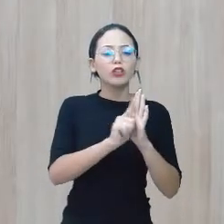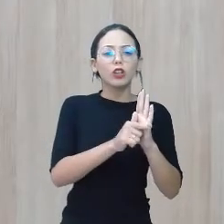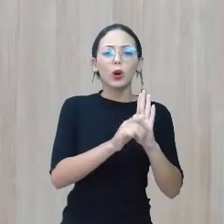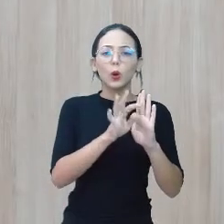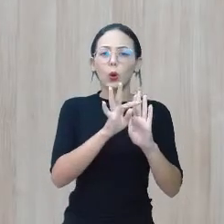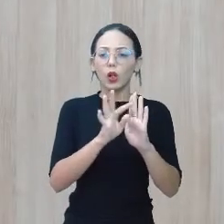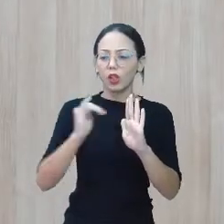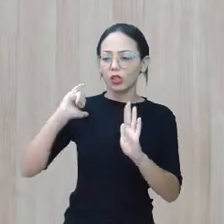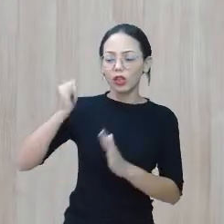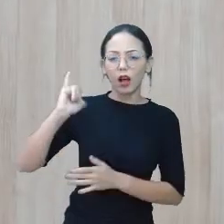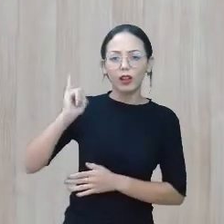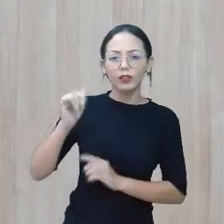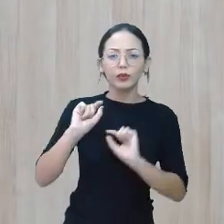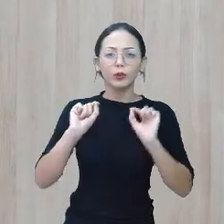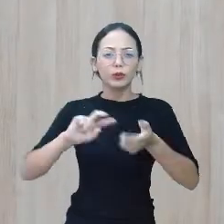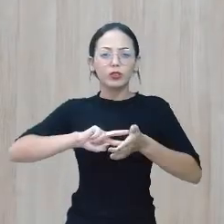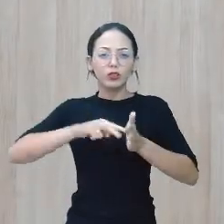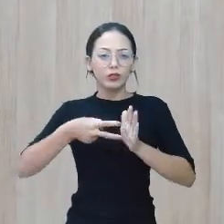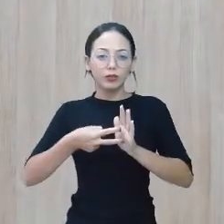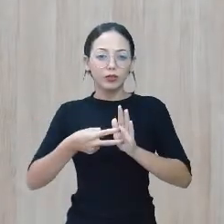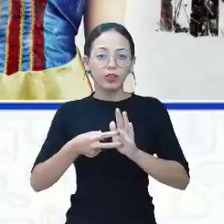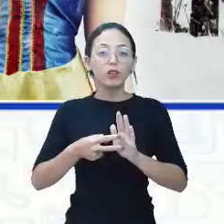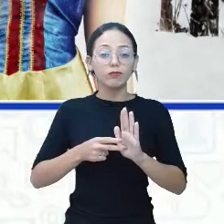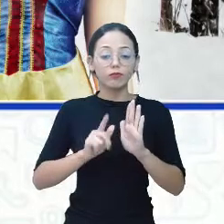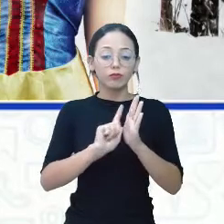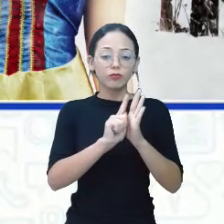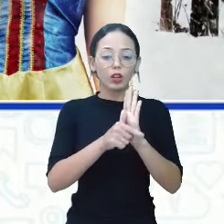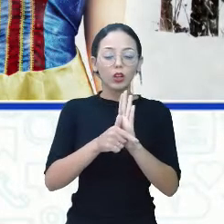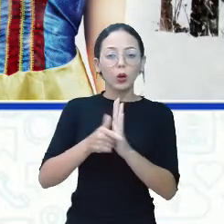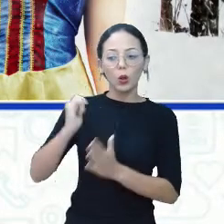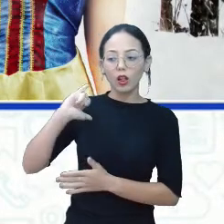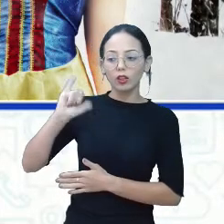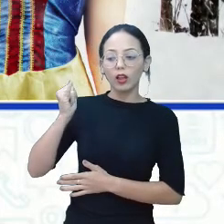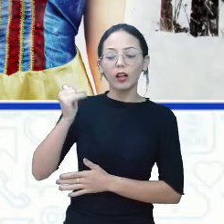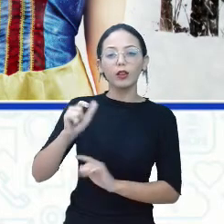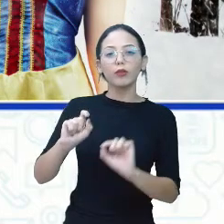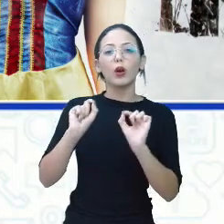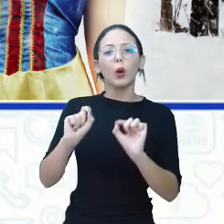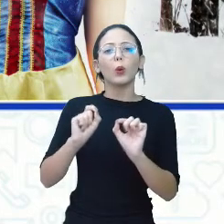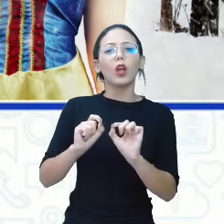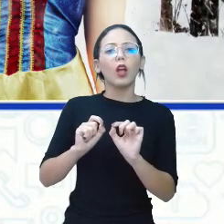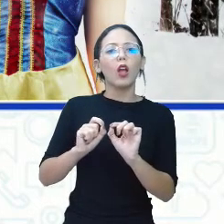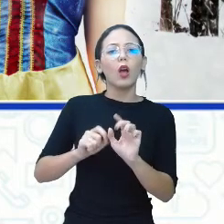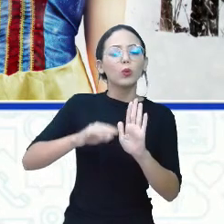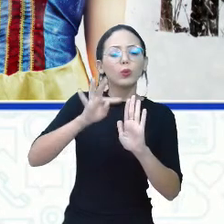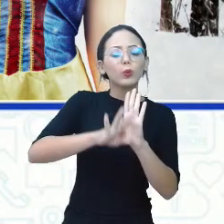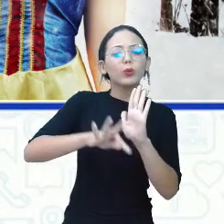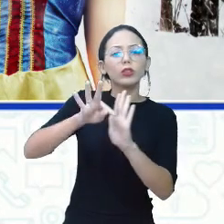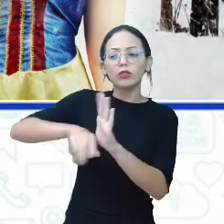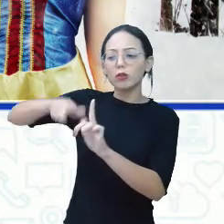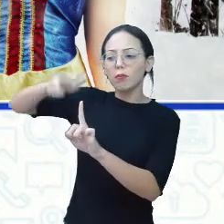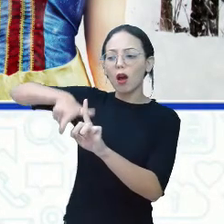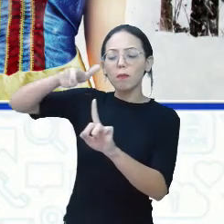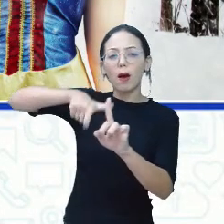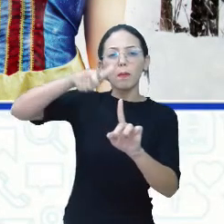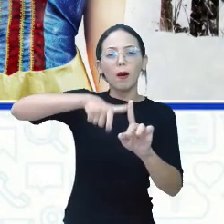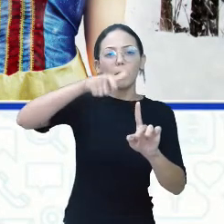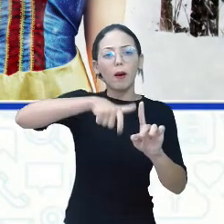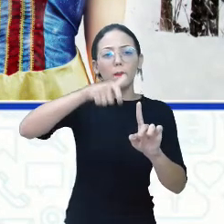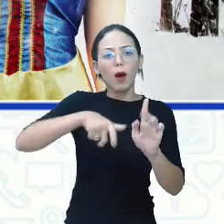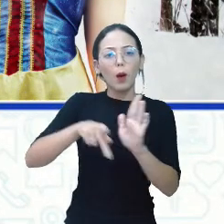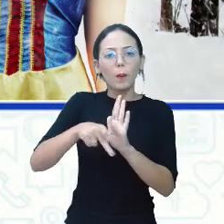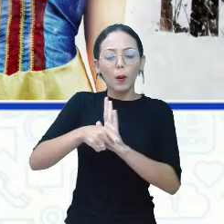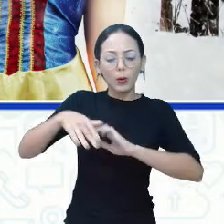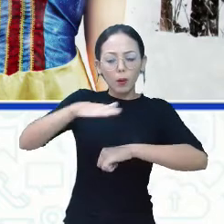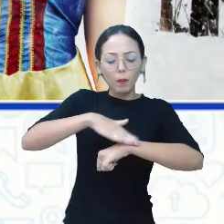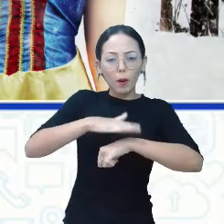que seria o gênero narrativo? O gênero narrativo é um tipo de texto que narra ações de personagens. Ele se localiza em um tempo e um